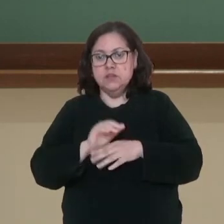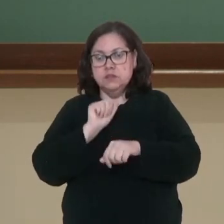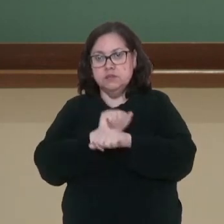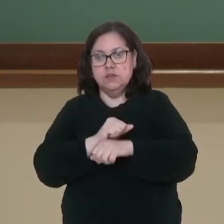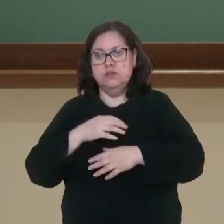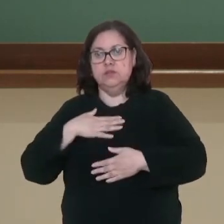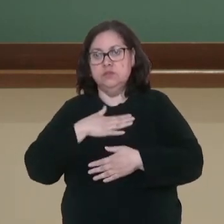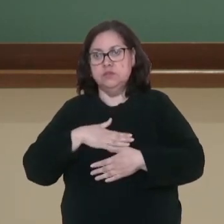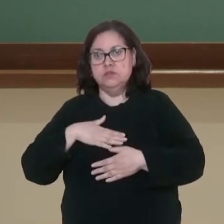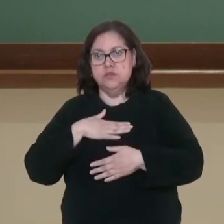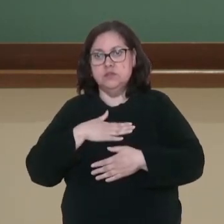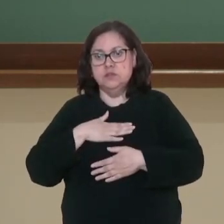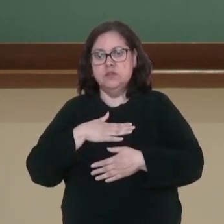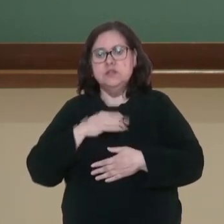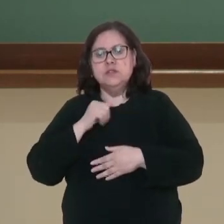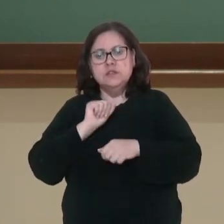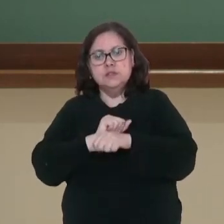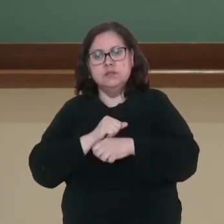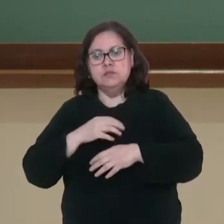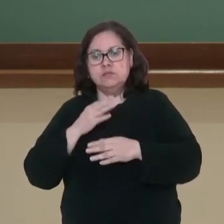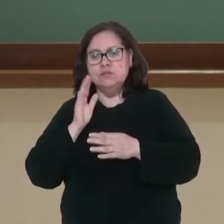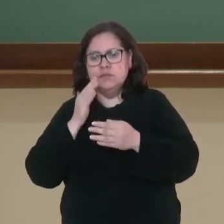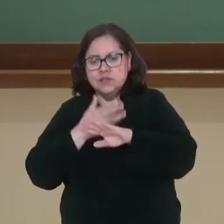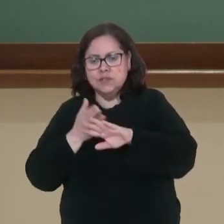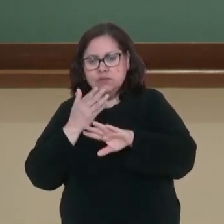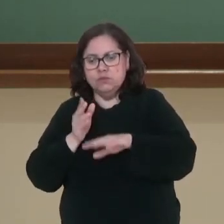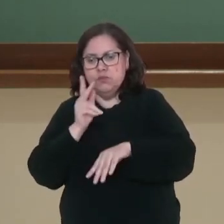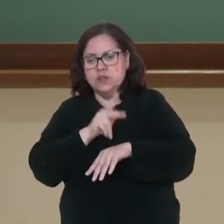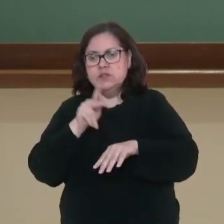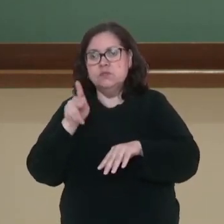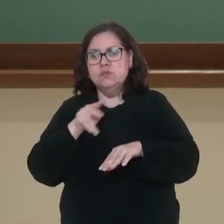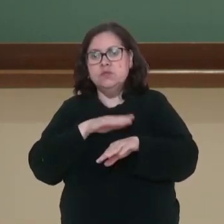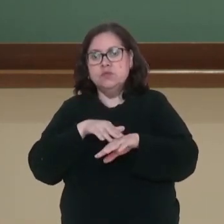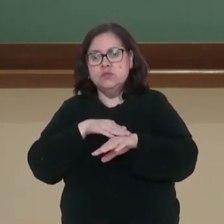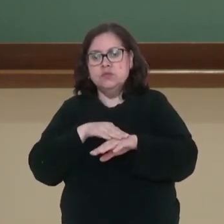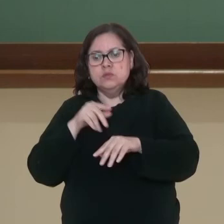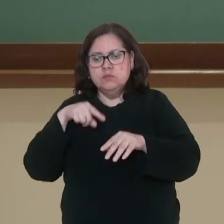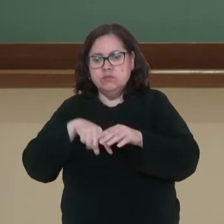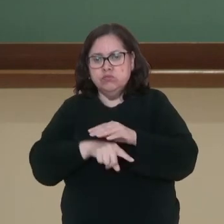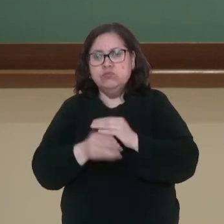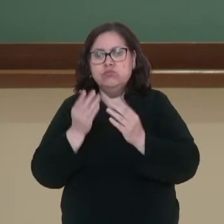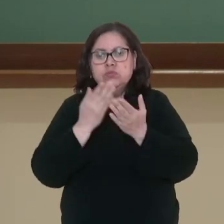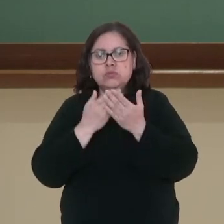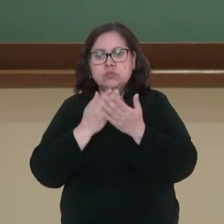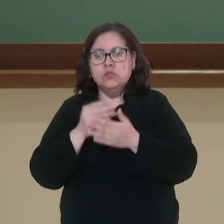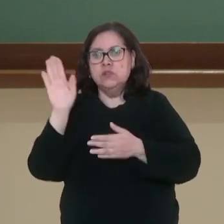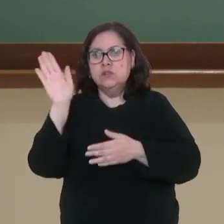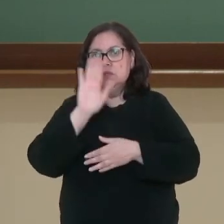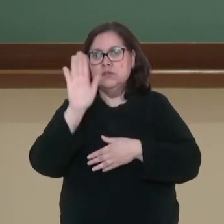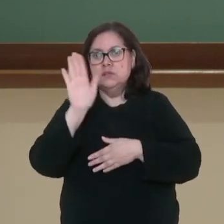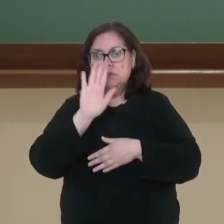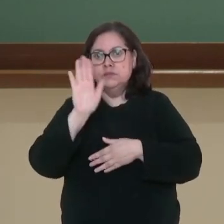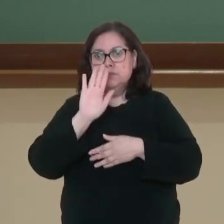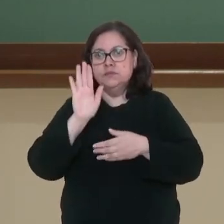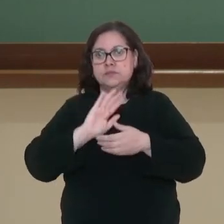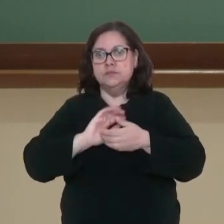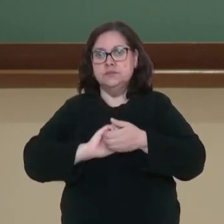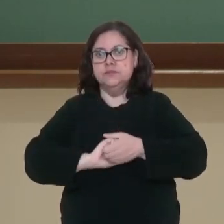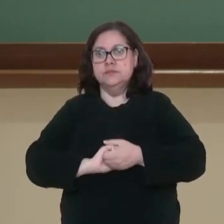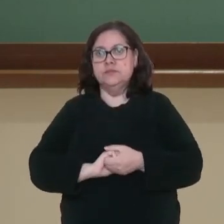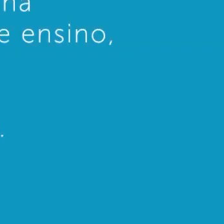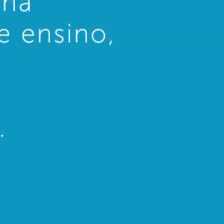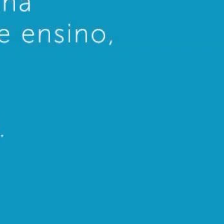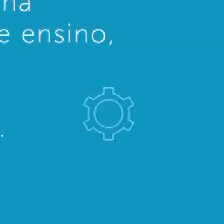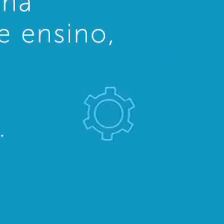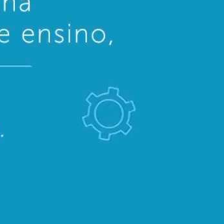que vocês tenham gostado disso, espero que vocês treinem bastante, conversem com o teu professor e dê uma boa aprofundada nisso. Até uma próxima, valeu, gente. Tchau, tchau.